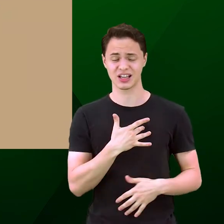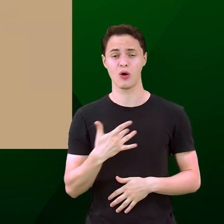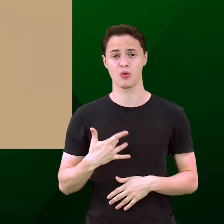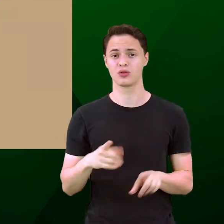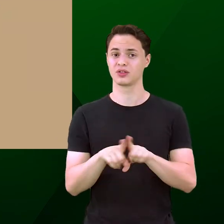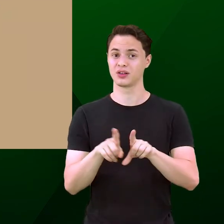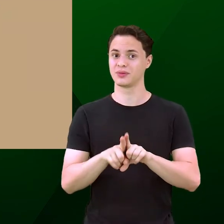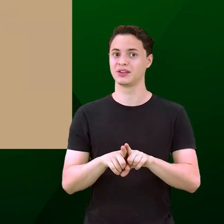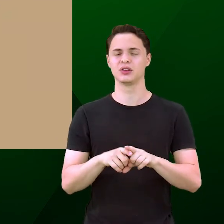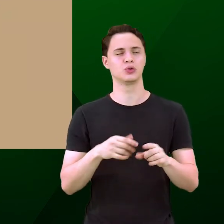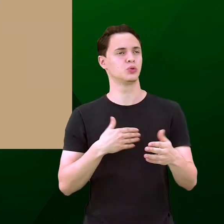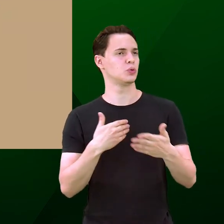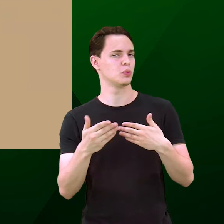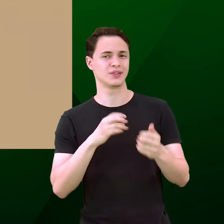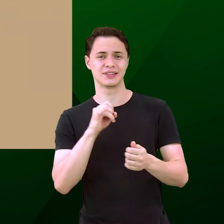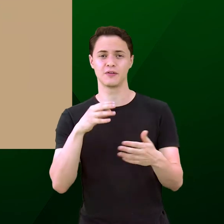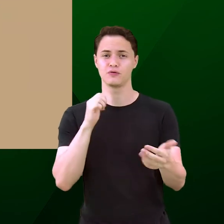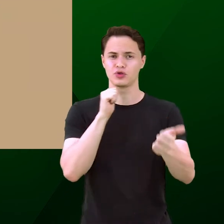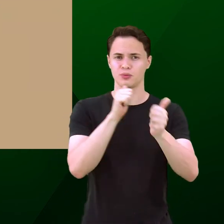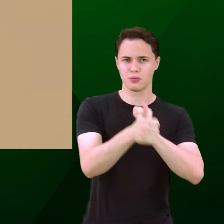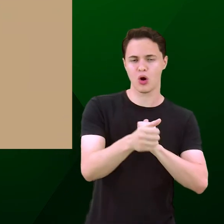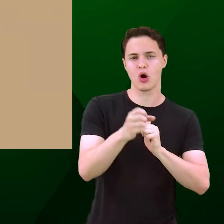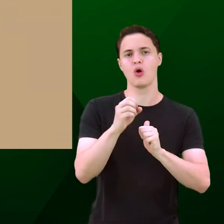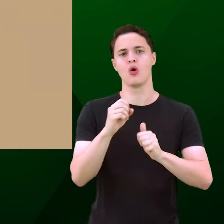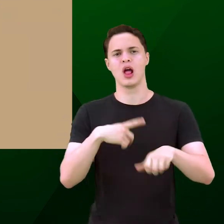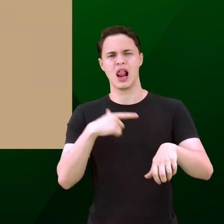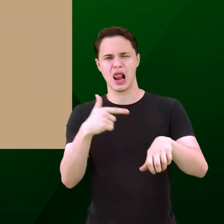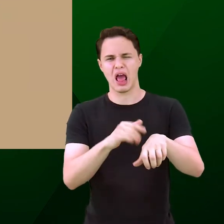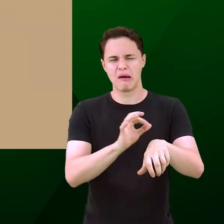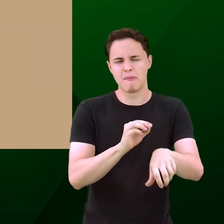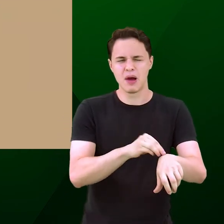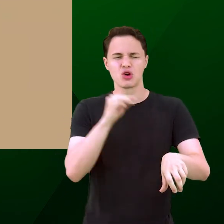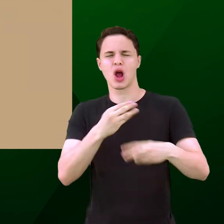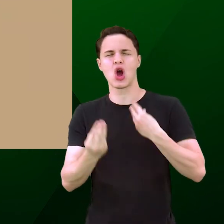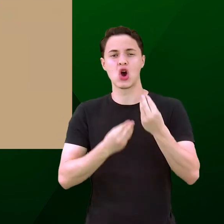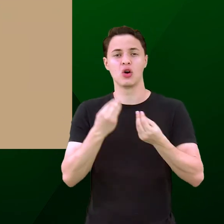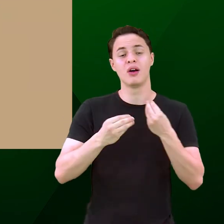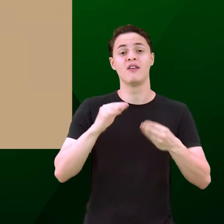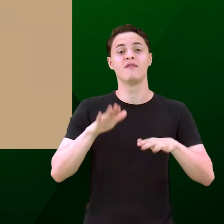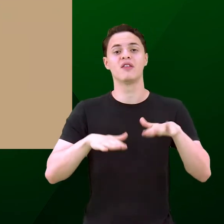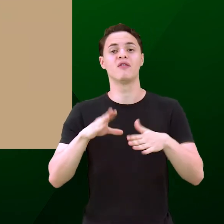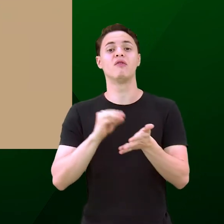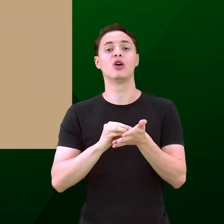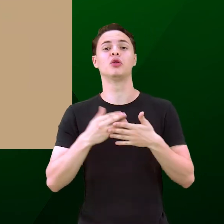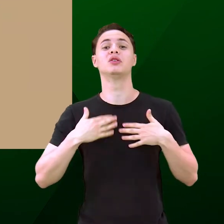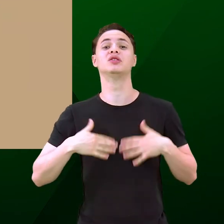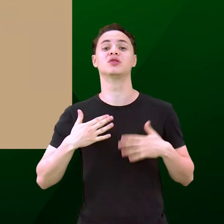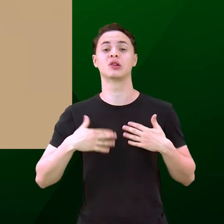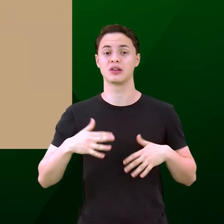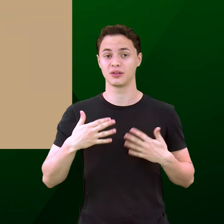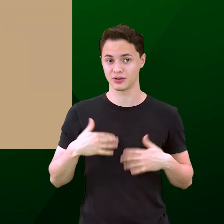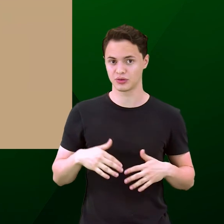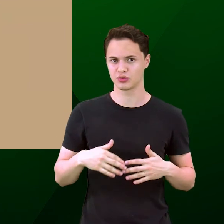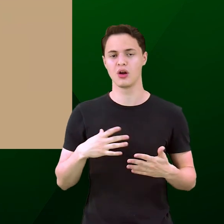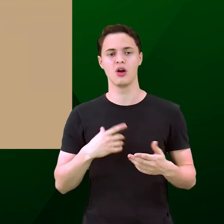treino mais leve, tá? Que normalmente é depois do final de semana, que tem aquela função de final de semana, que come mais, que